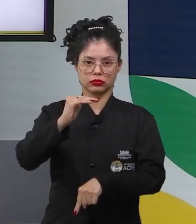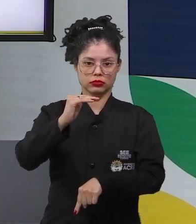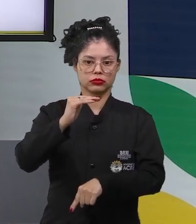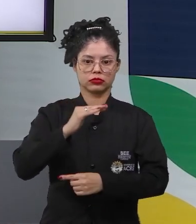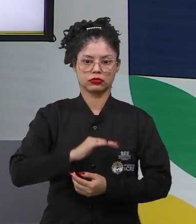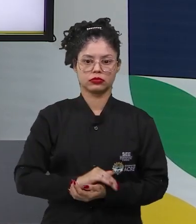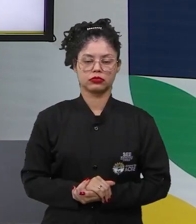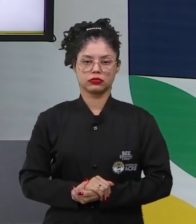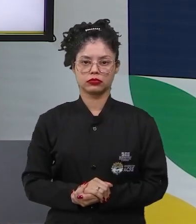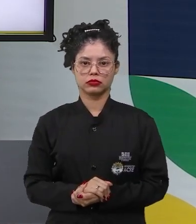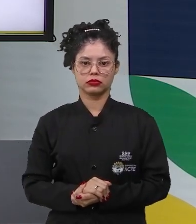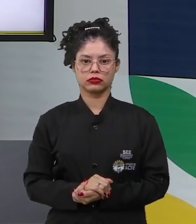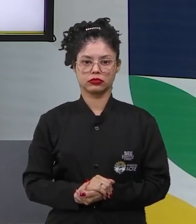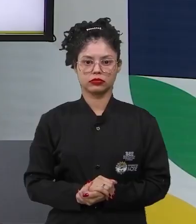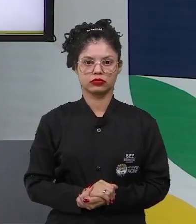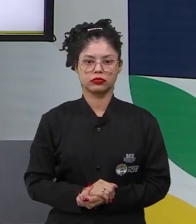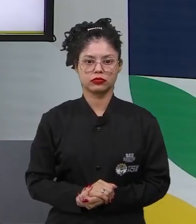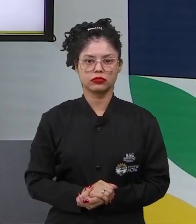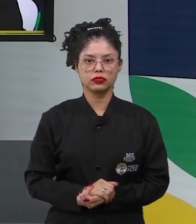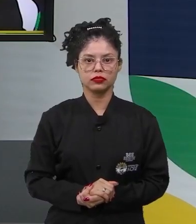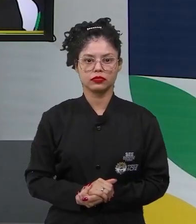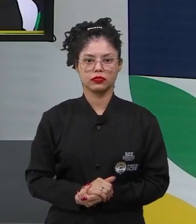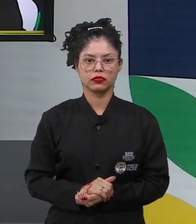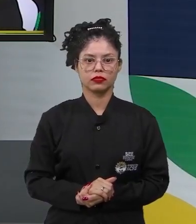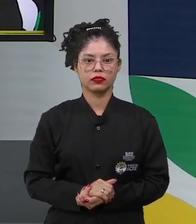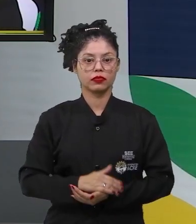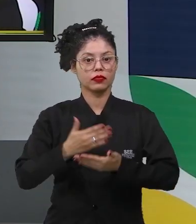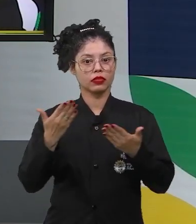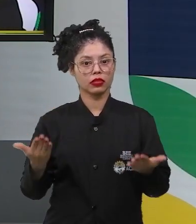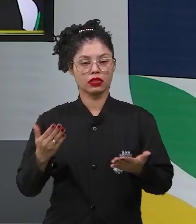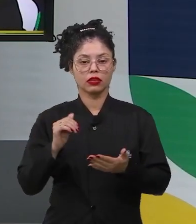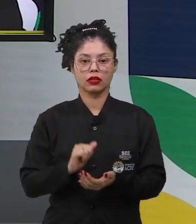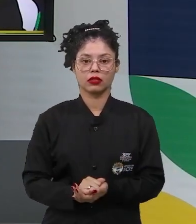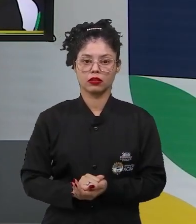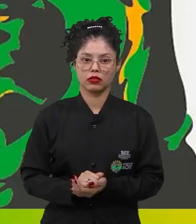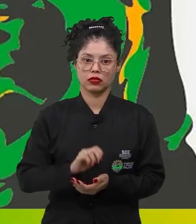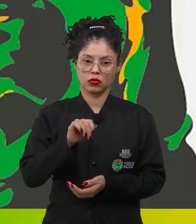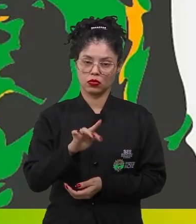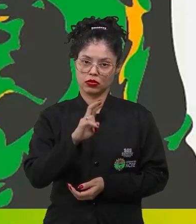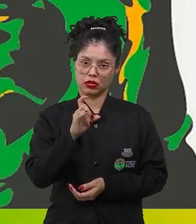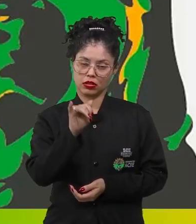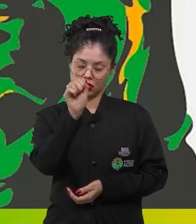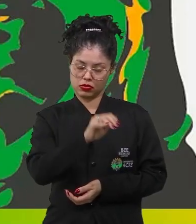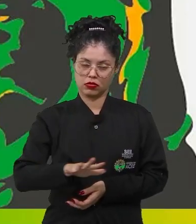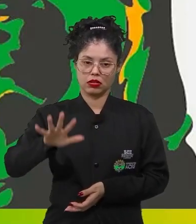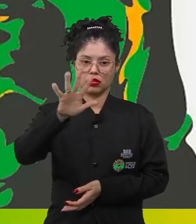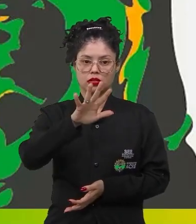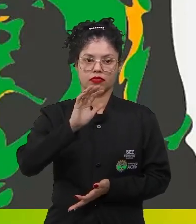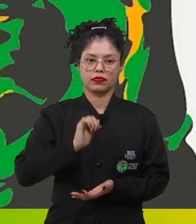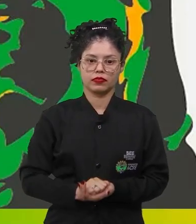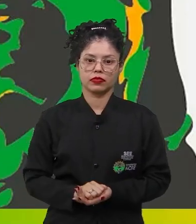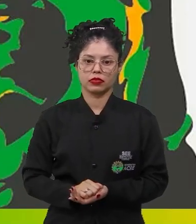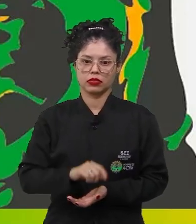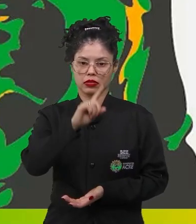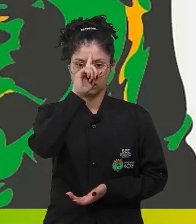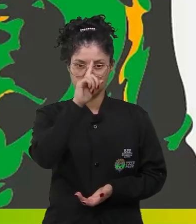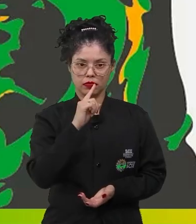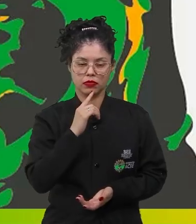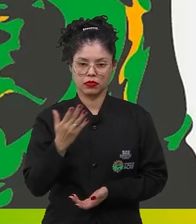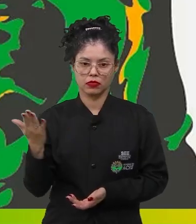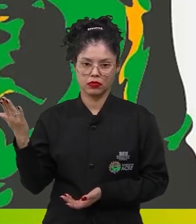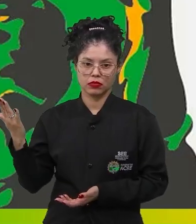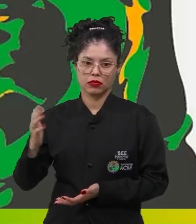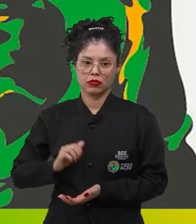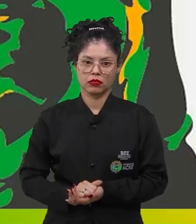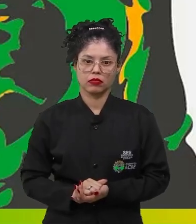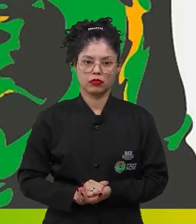outro, ok? Vamos prosseguir então e chegar aqui no ultranacionalismo. Olha que imagem interessante.